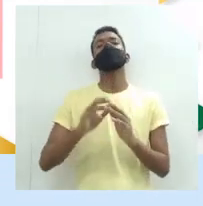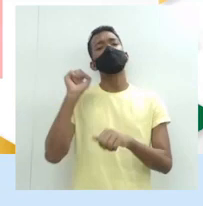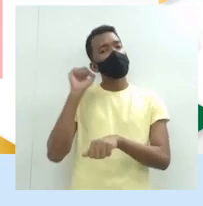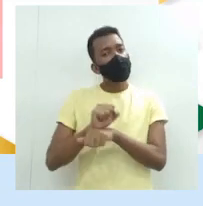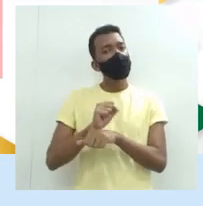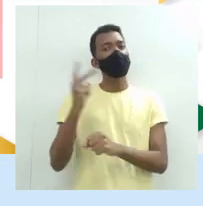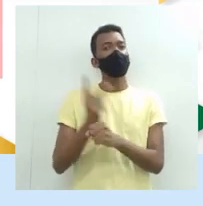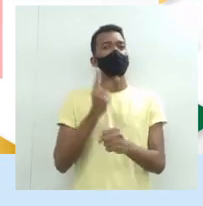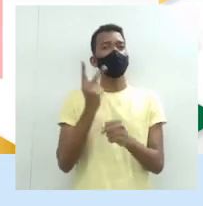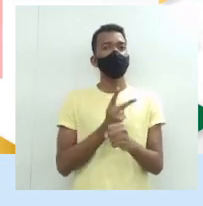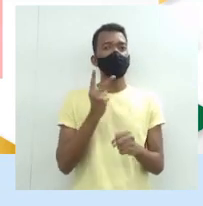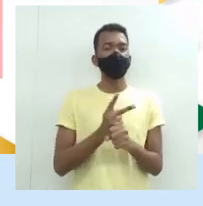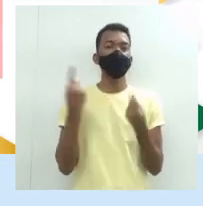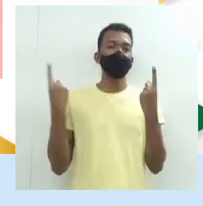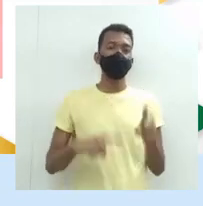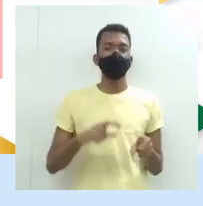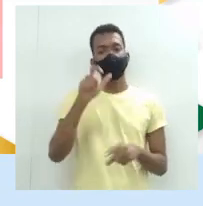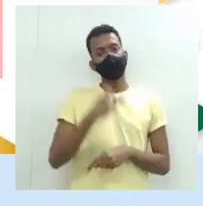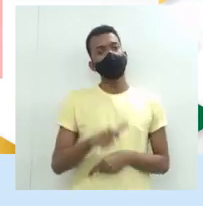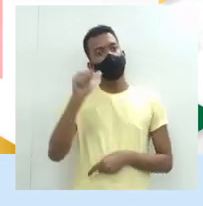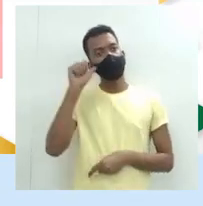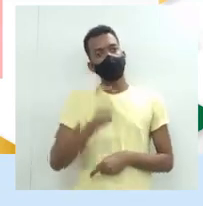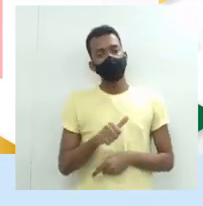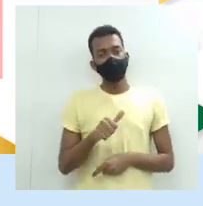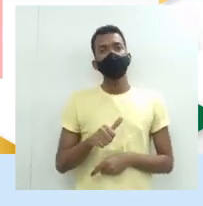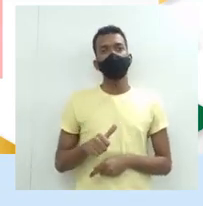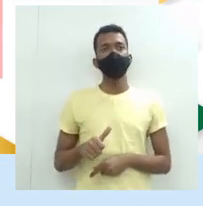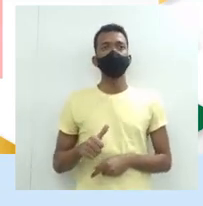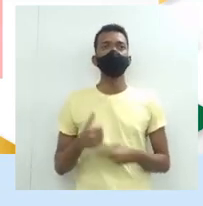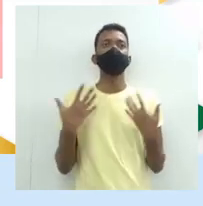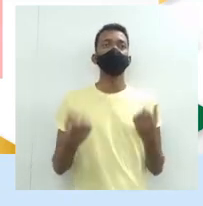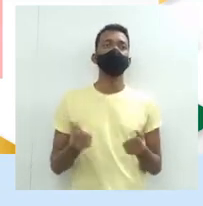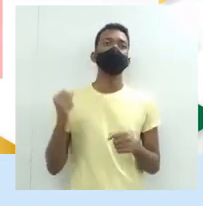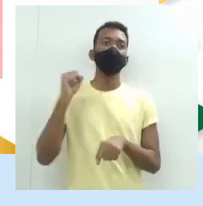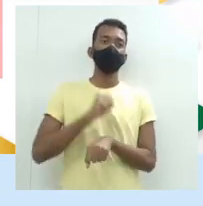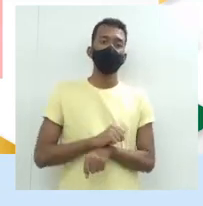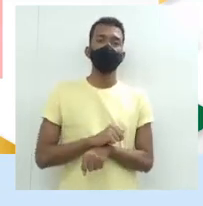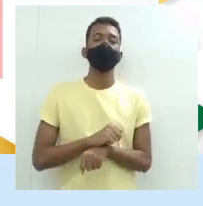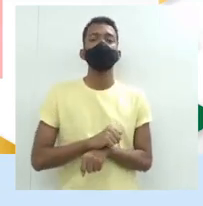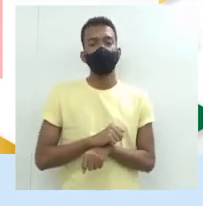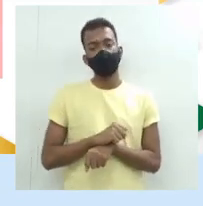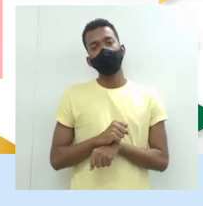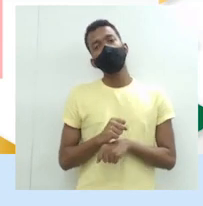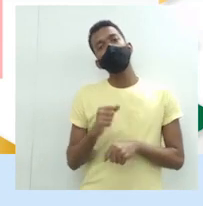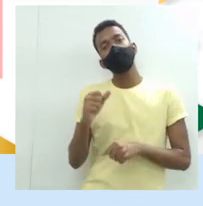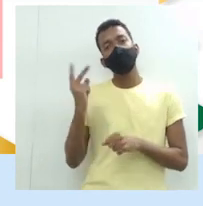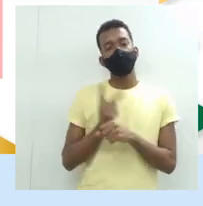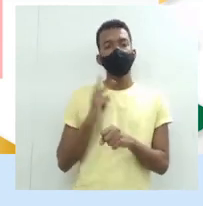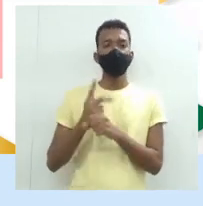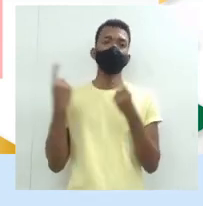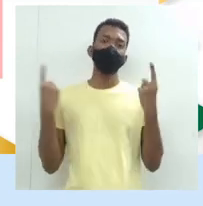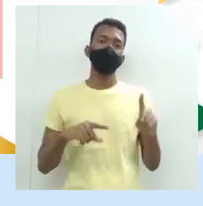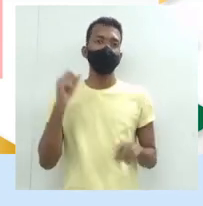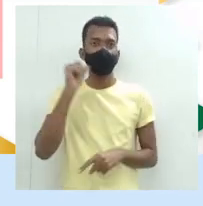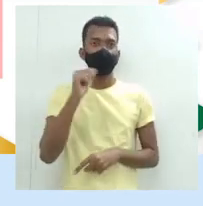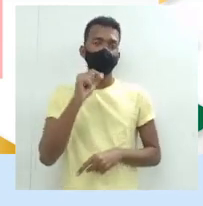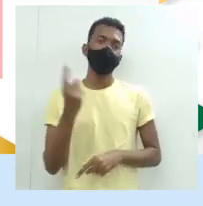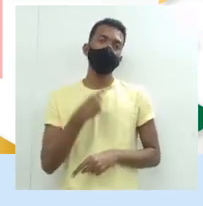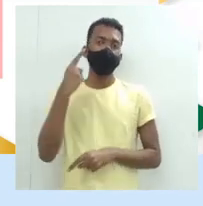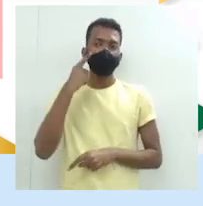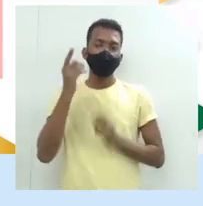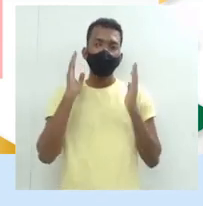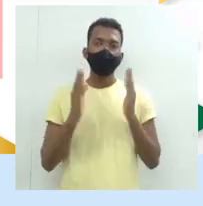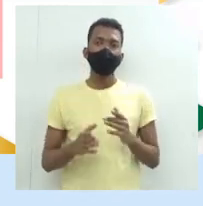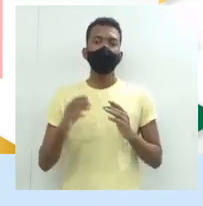violence against women. Vamos parar com a violência contra as mulheres. A gente conseguiu ver aí alguns gêneros